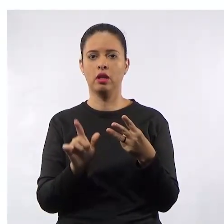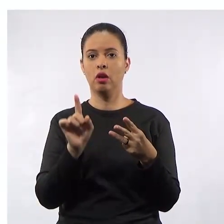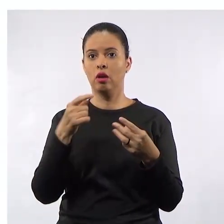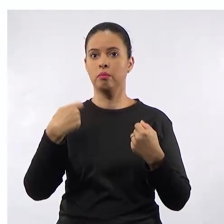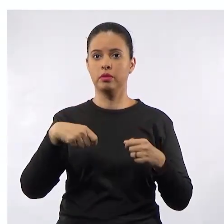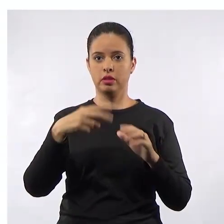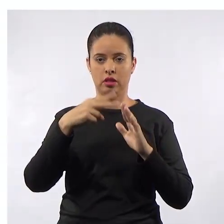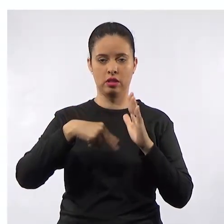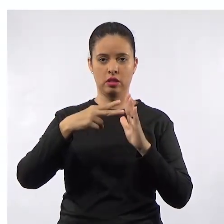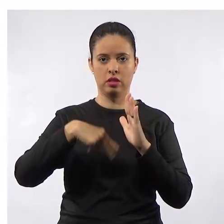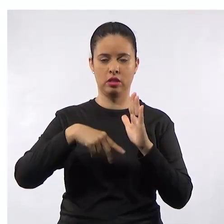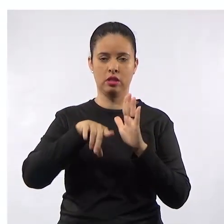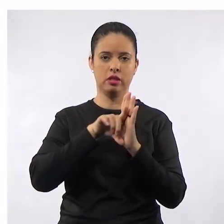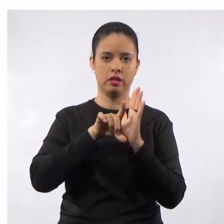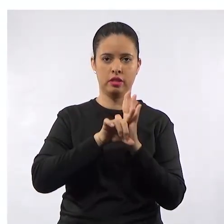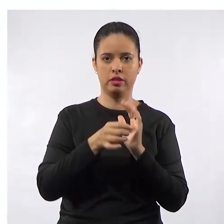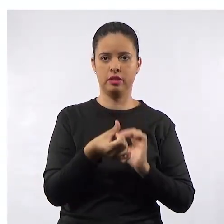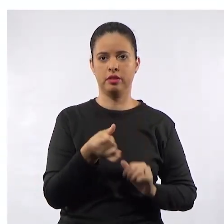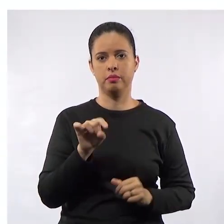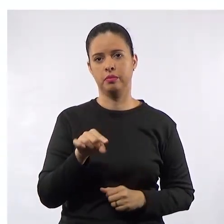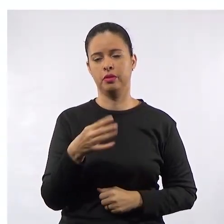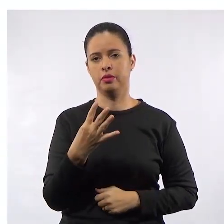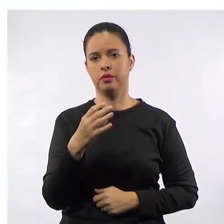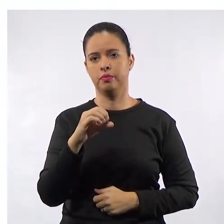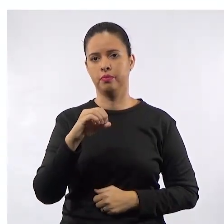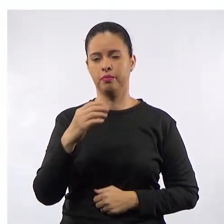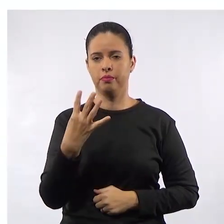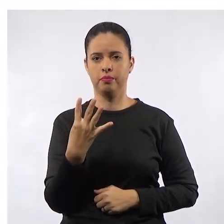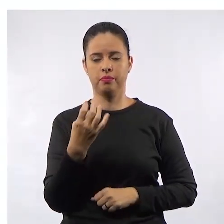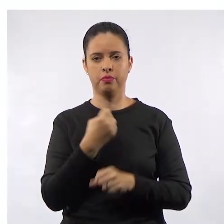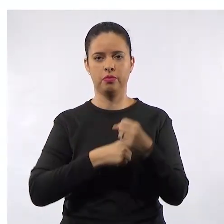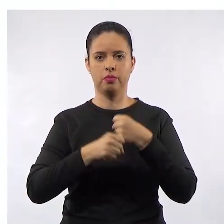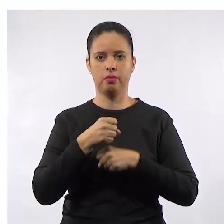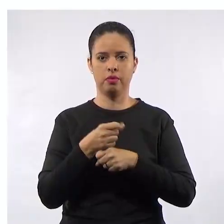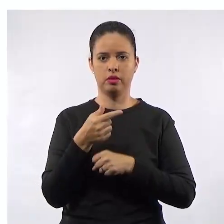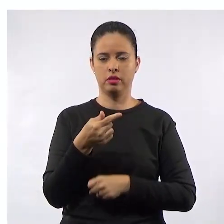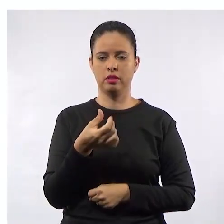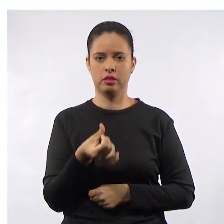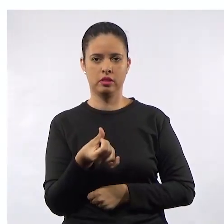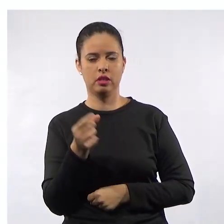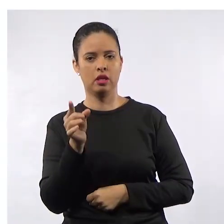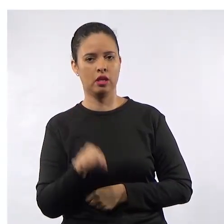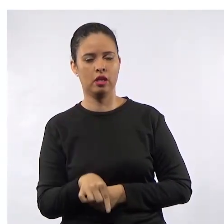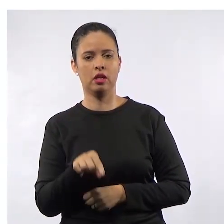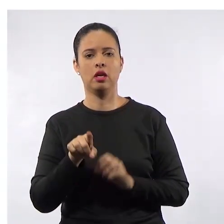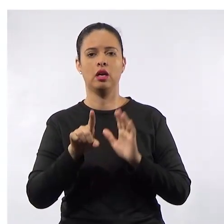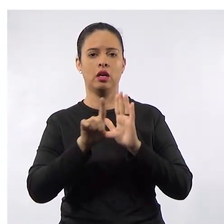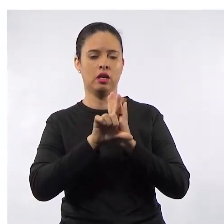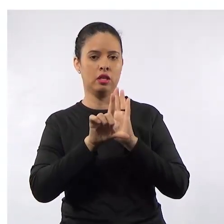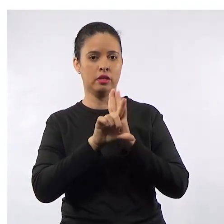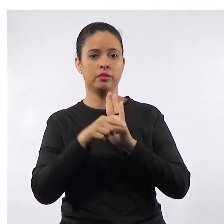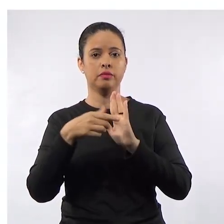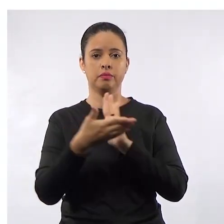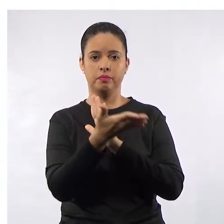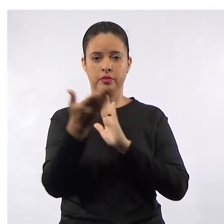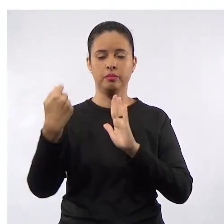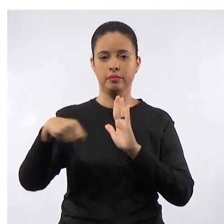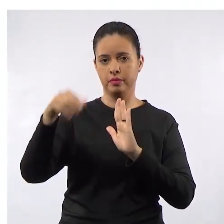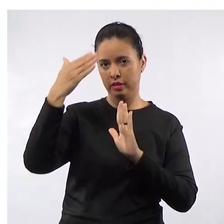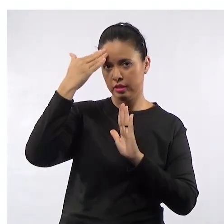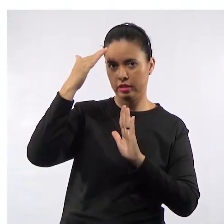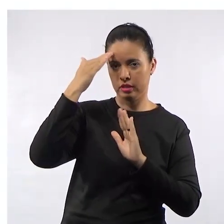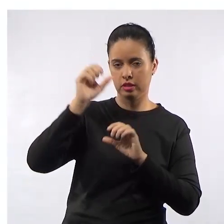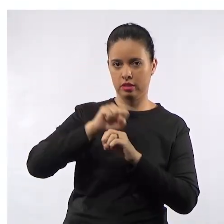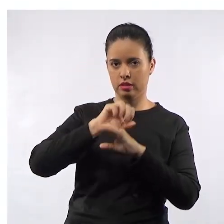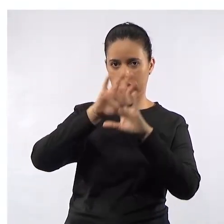deixe de ler a lei 6.4004 de 76 que ela é a lei que vocês precisam entender